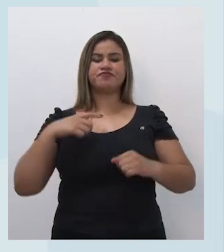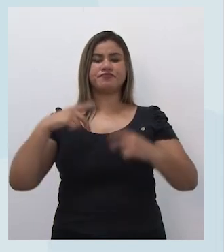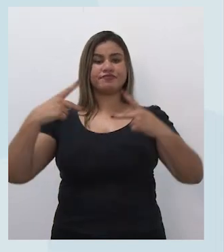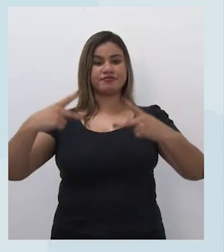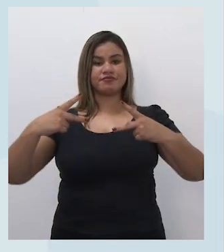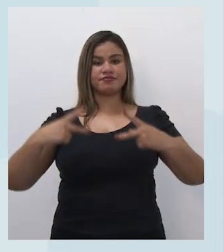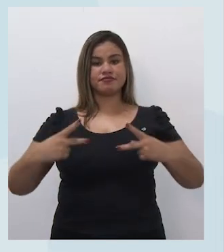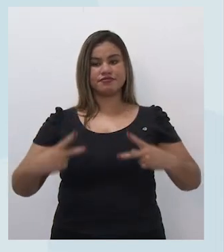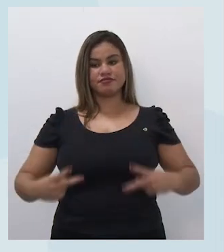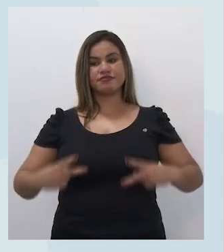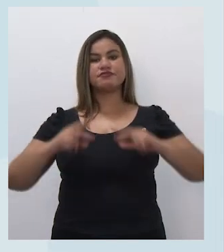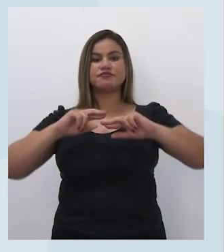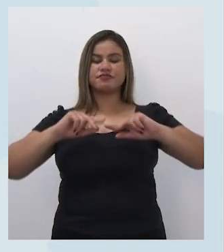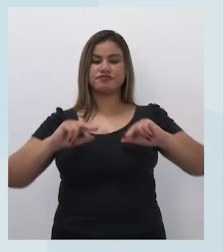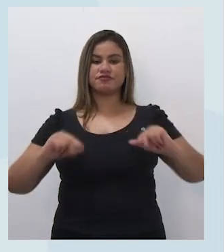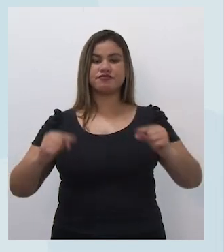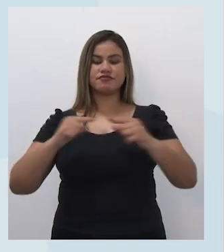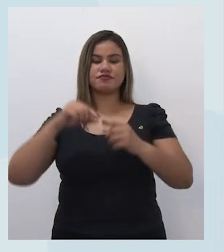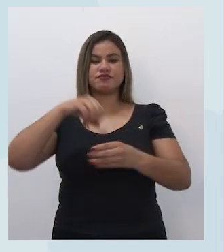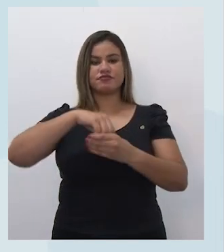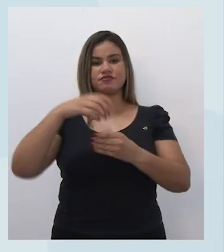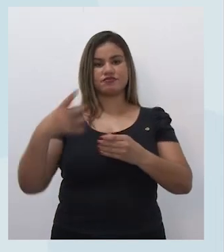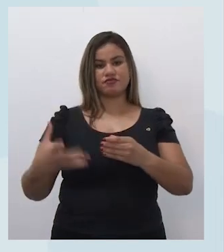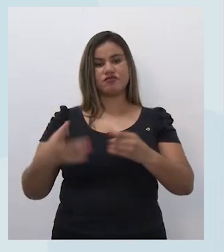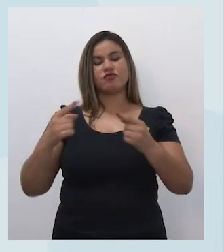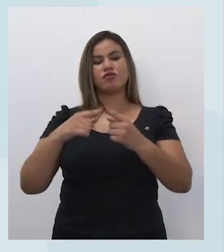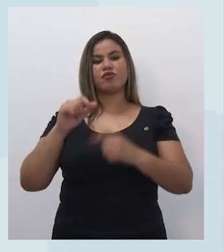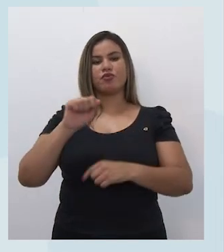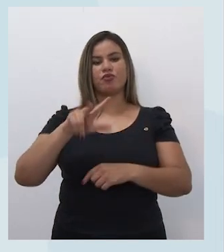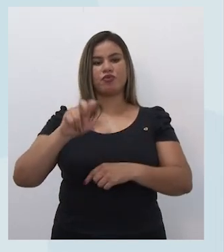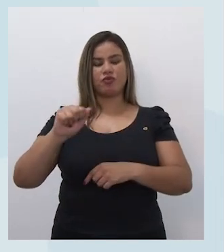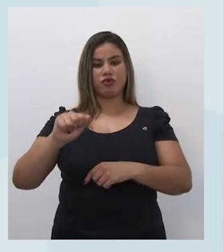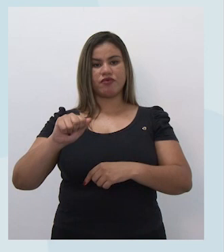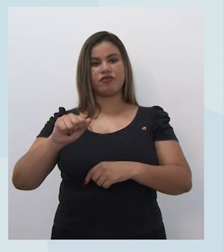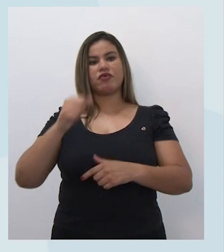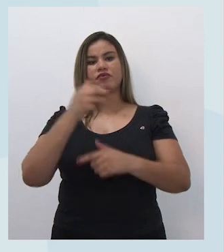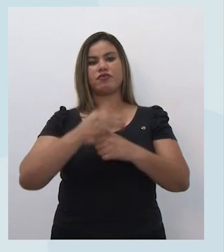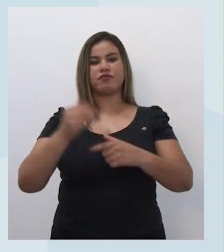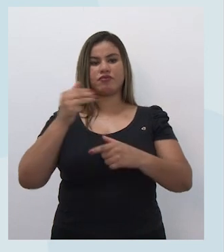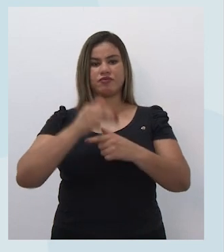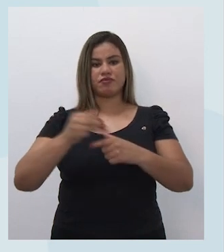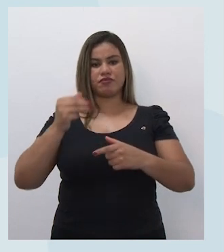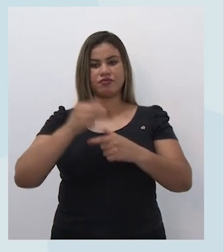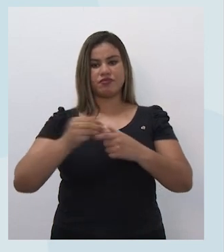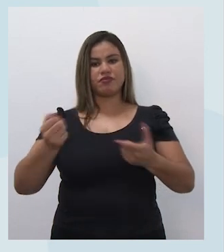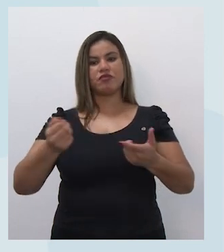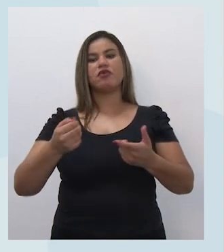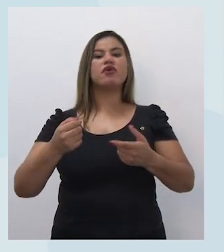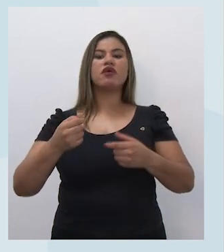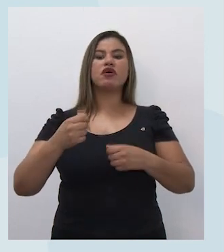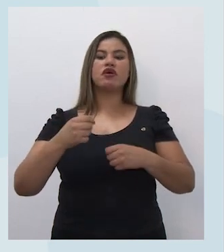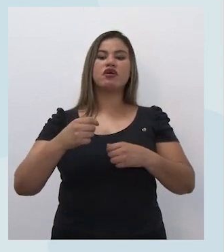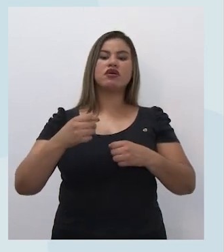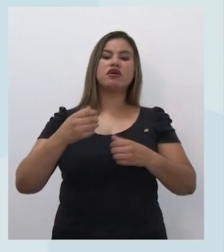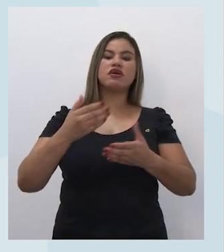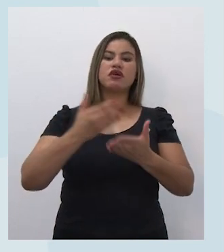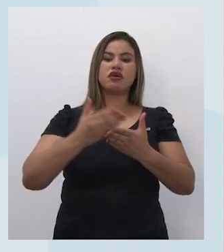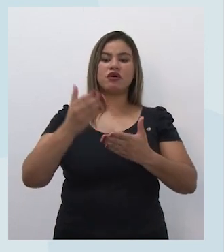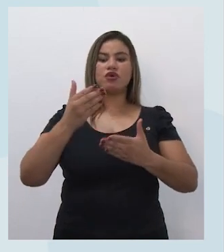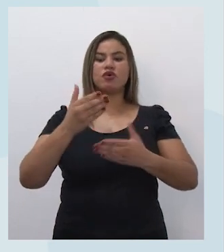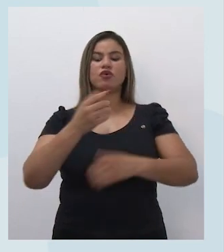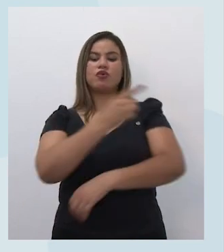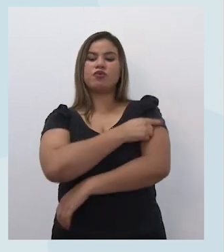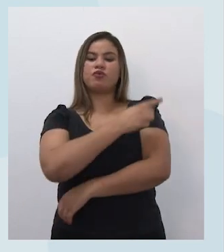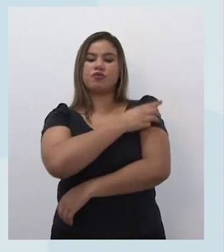estarão disponíveis no material que vai para o AVA, né? A TPC de Ensino Fundamental Iniciais, de Linguagem, Ciência da Natureza e